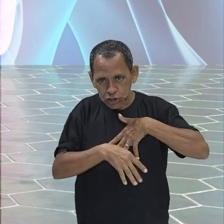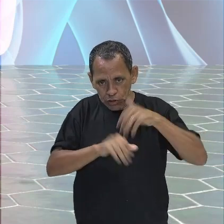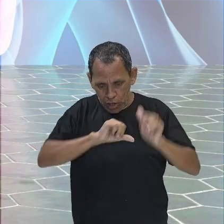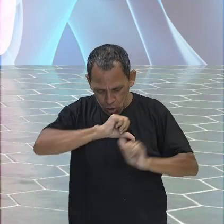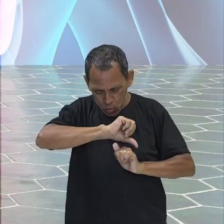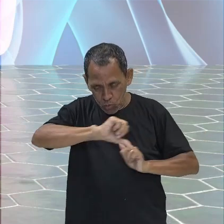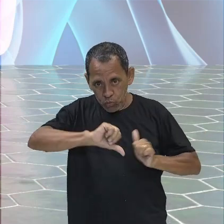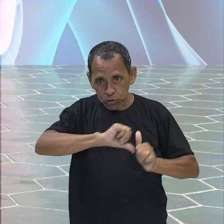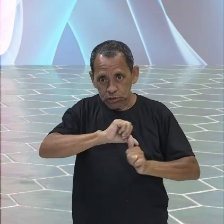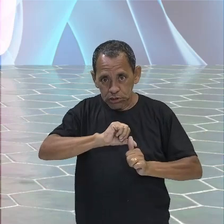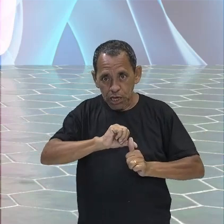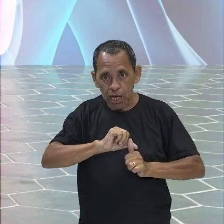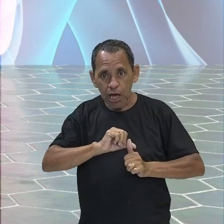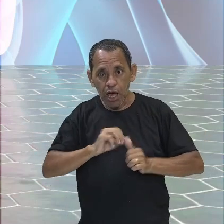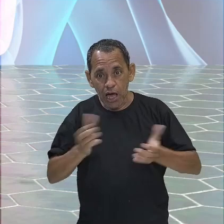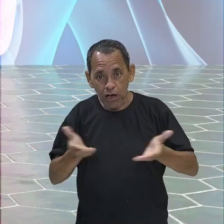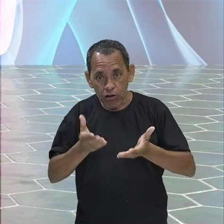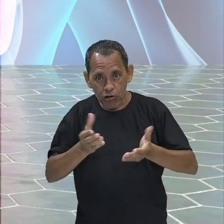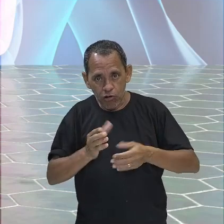gasosas já é de